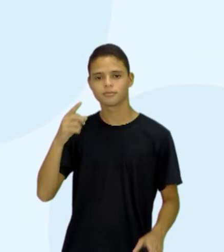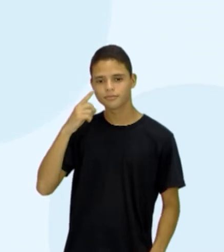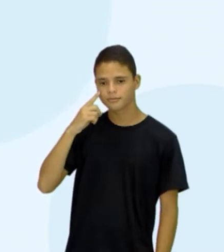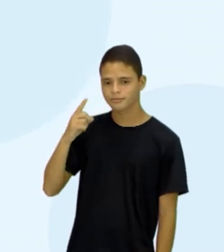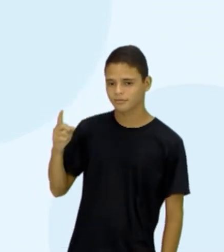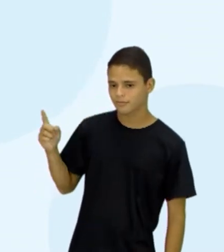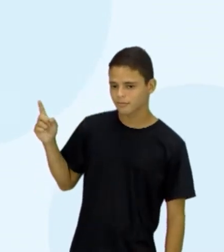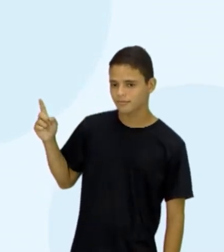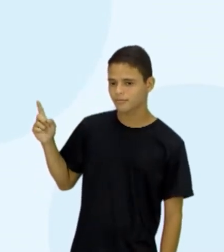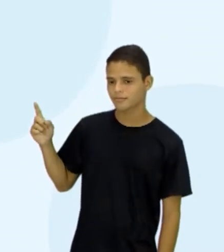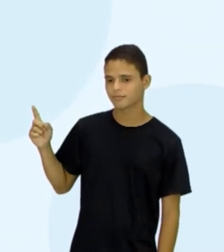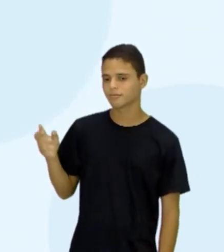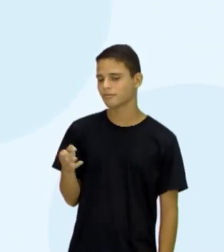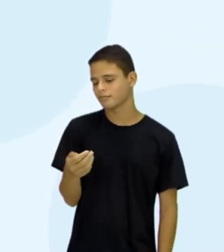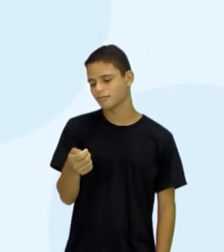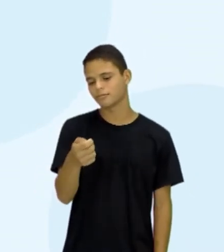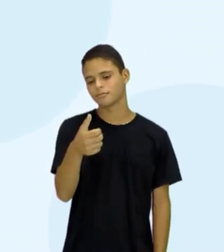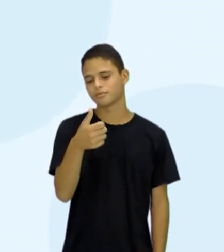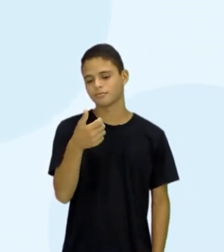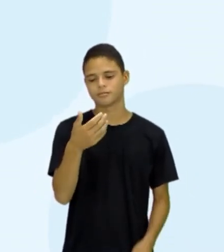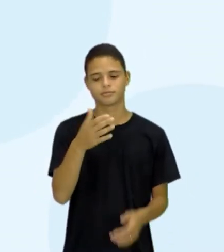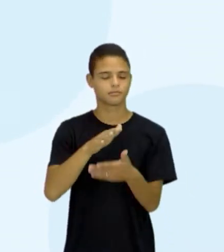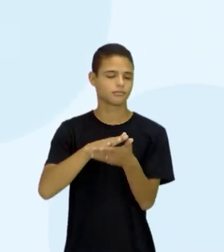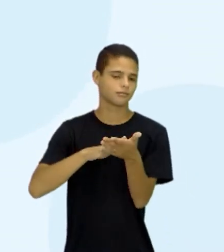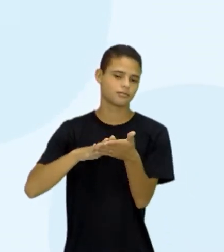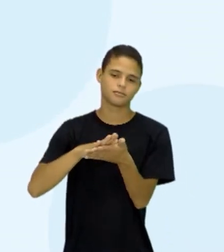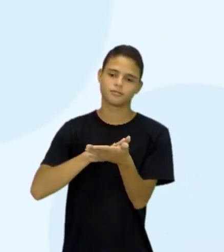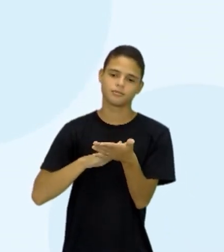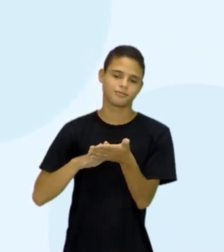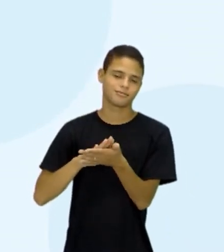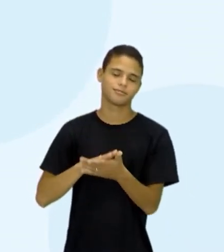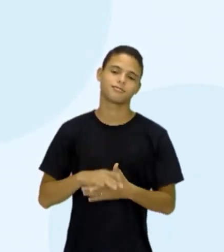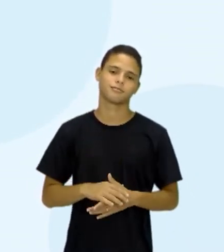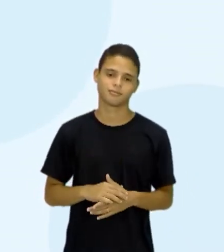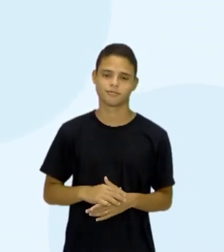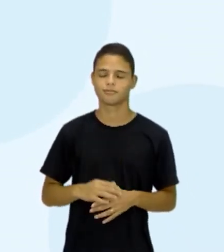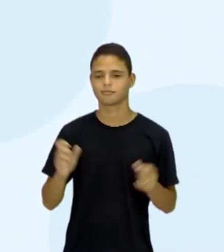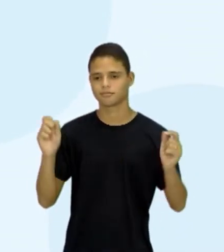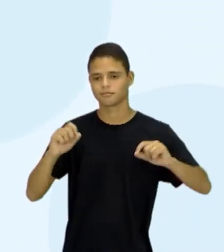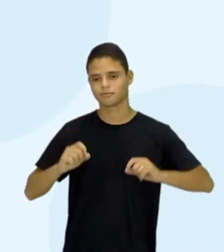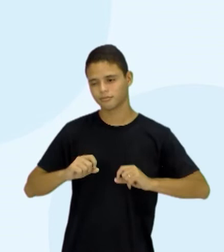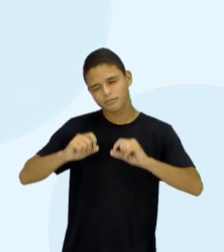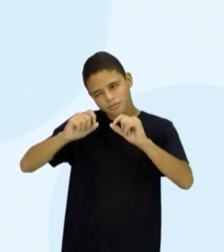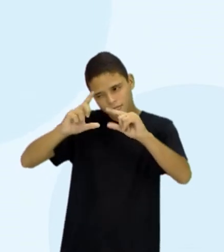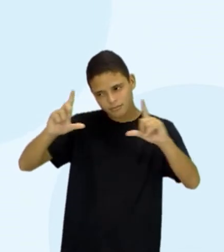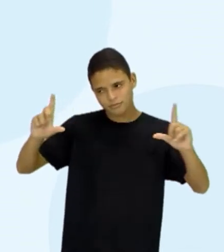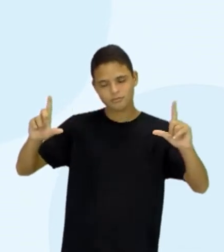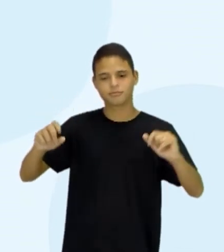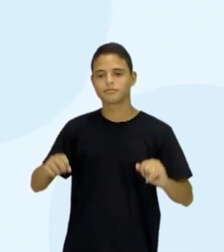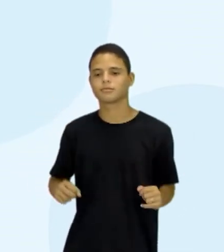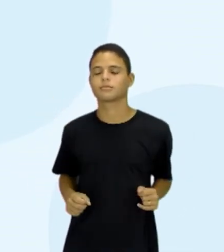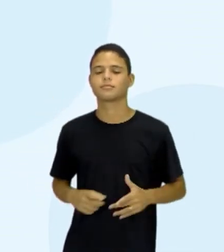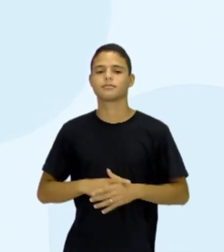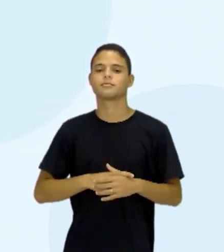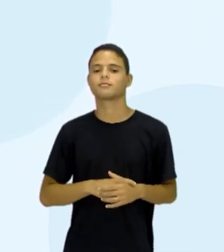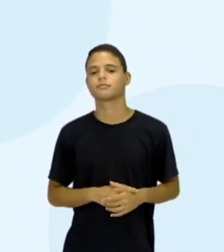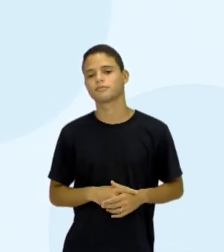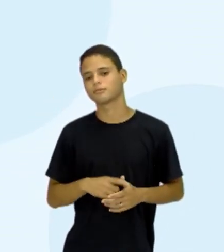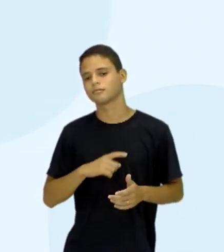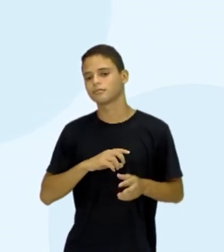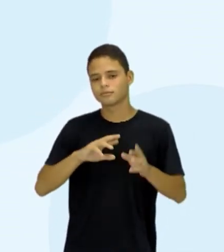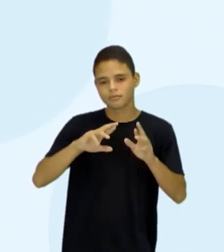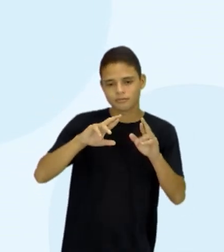vendo? Ela é isso aqui, ó. Você não consegue ver. E você está vendo ali que eu dei um zoom, é claro, para mostrar os pixels justamente. Você tem ali